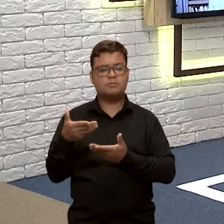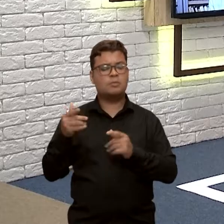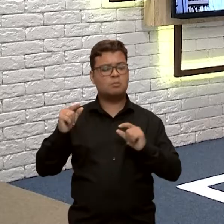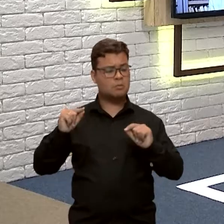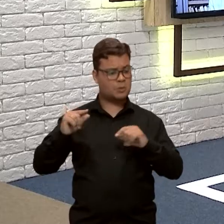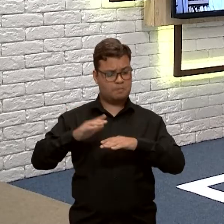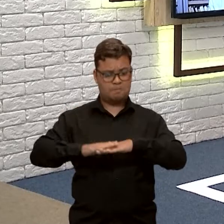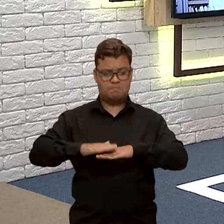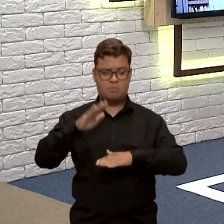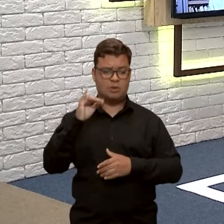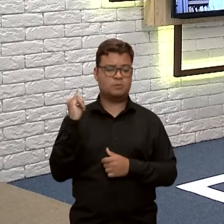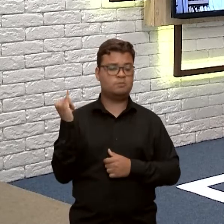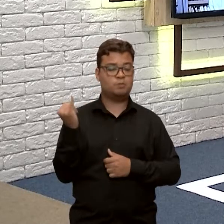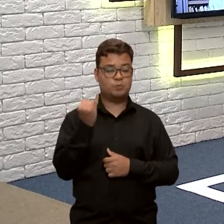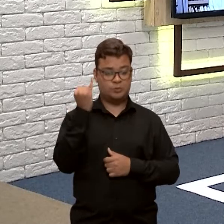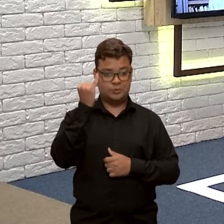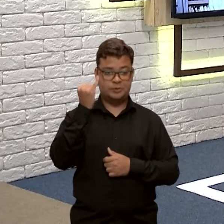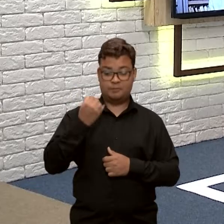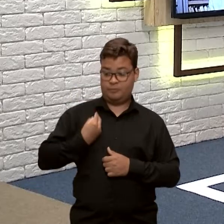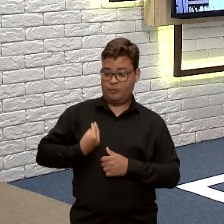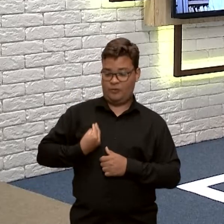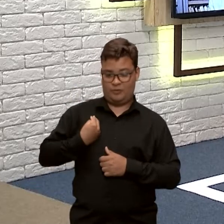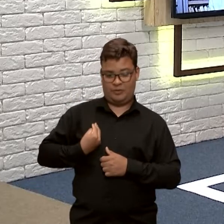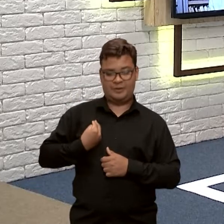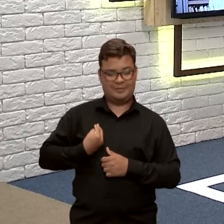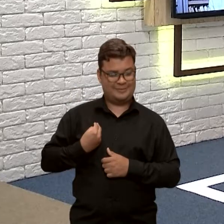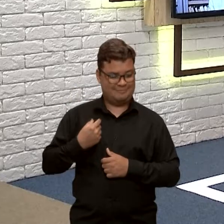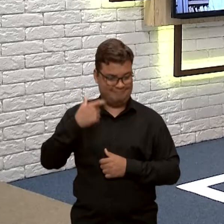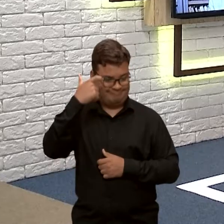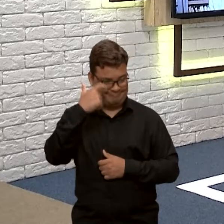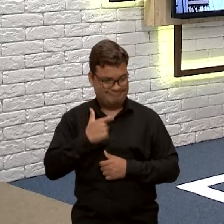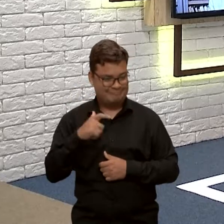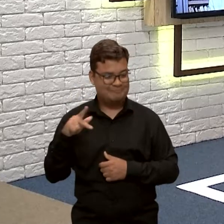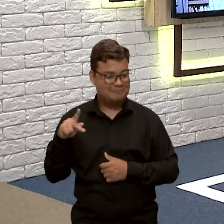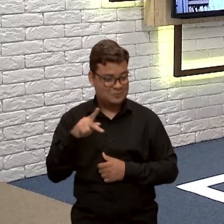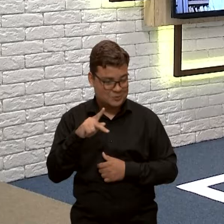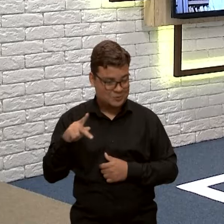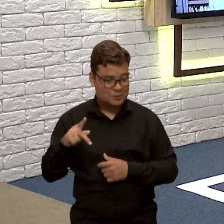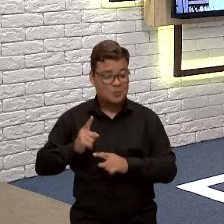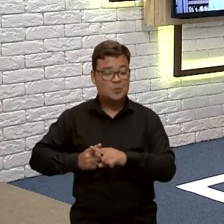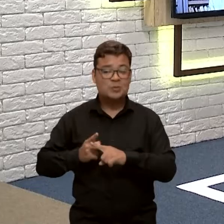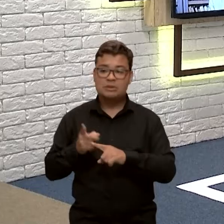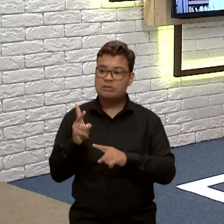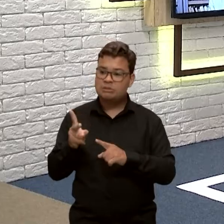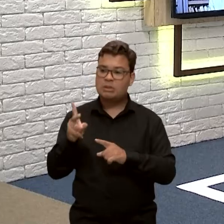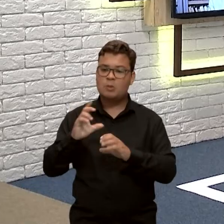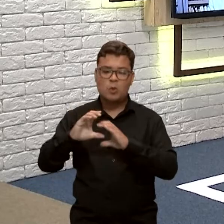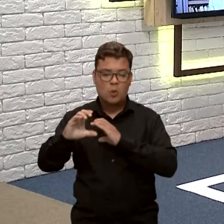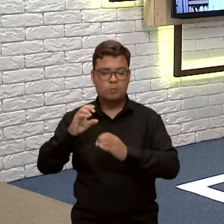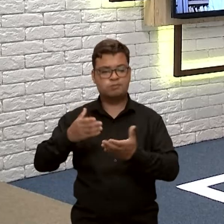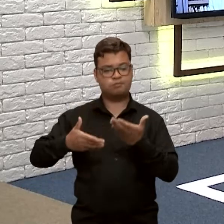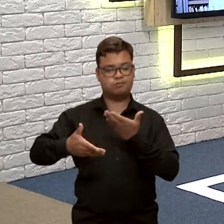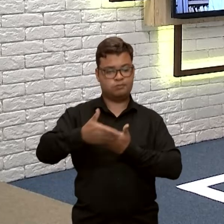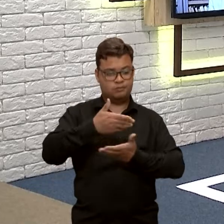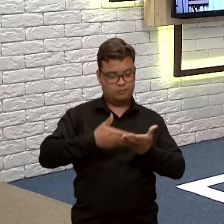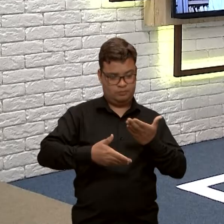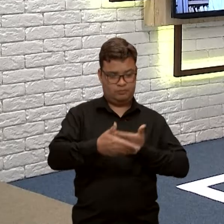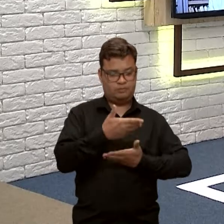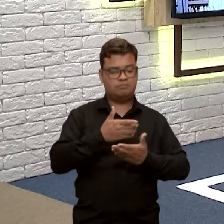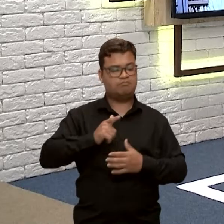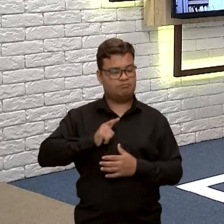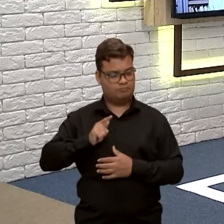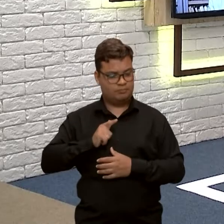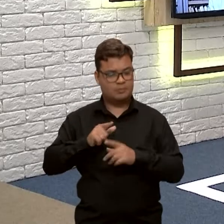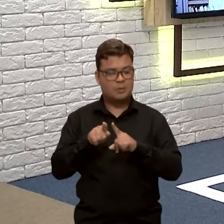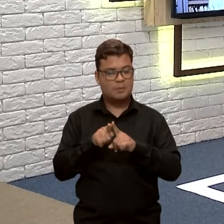mais importante na vida de um professor, né? Nós estamos sempre nos comunicando, conversando e